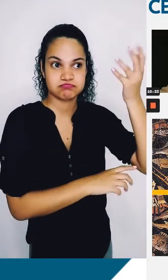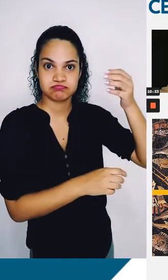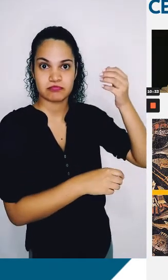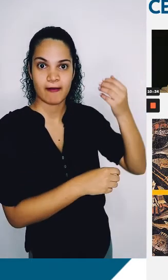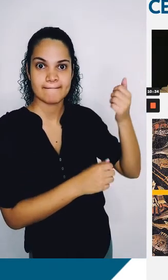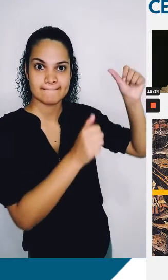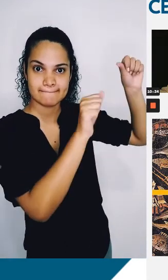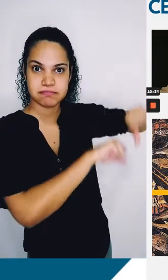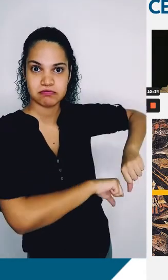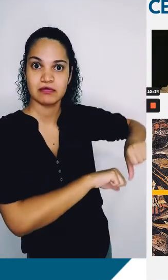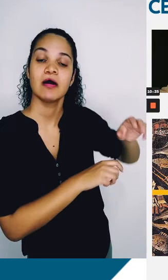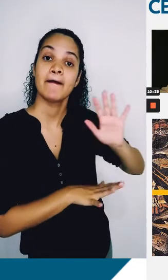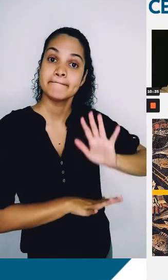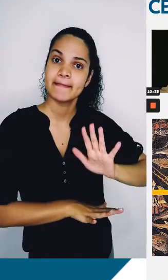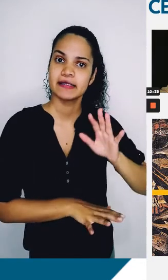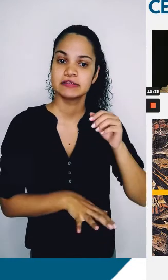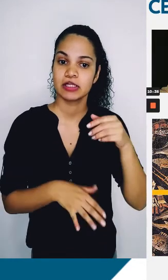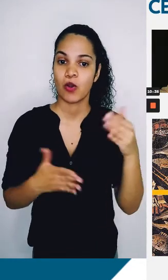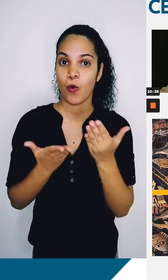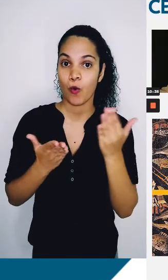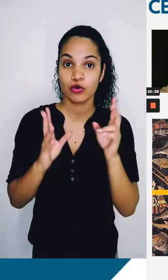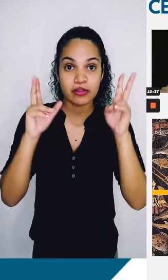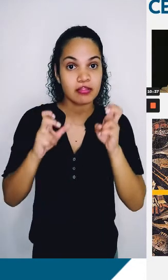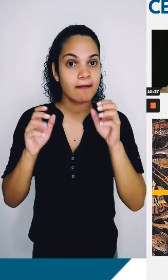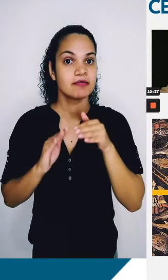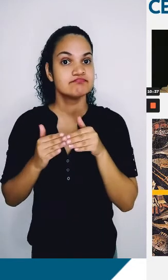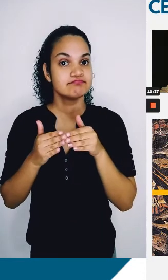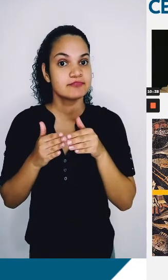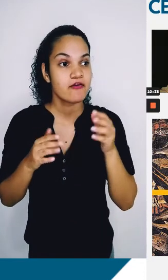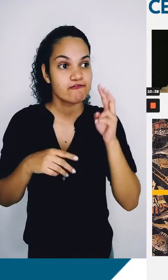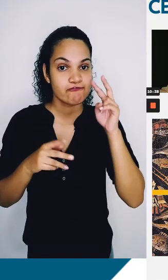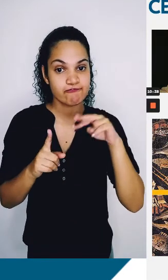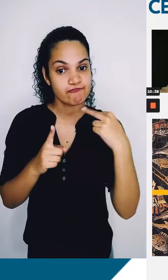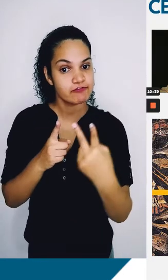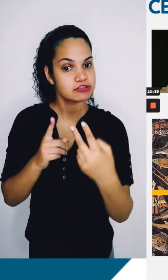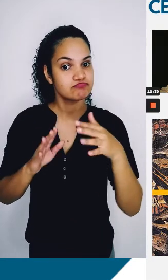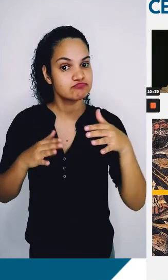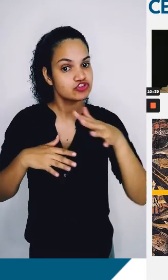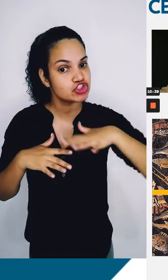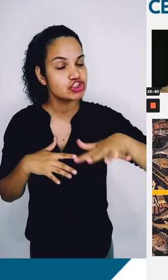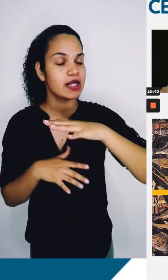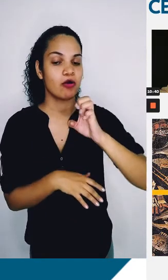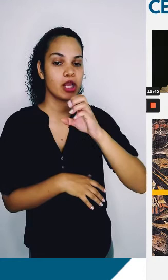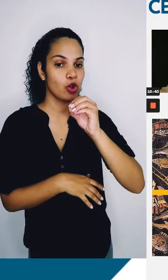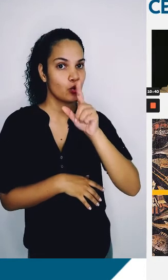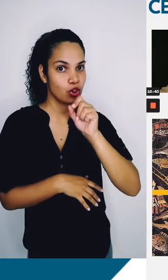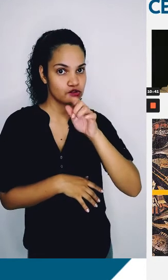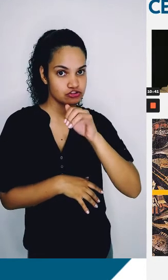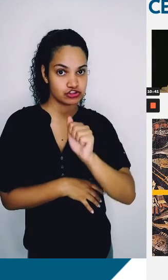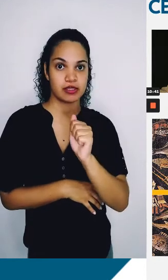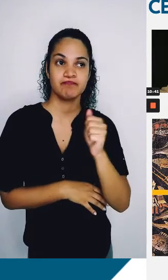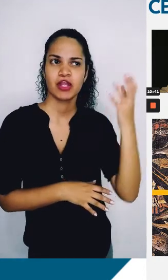ambiente. Mas por hoje a gente pode ter esse quadro, essa visão geral da ecologia, desde os seus primórdios, desde